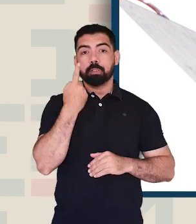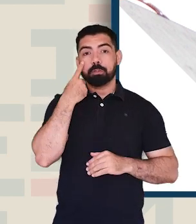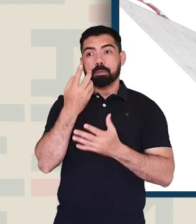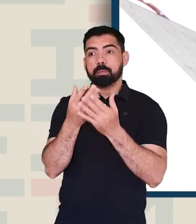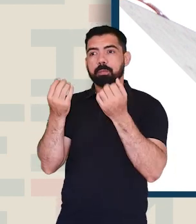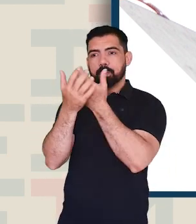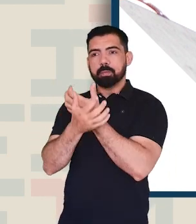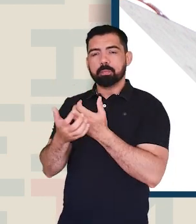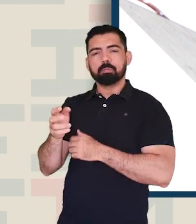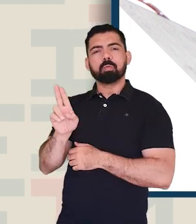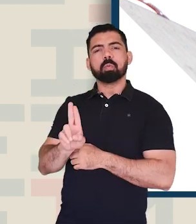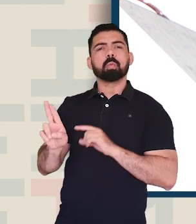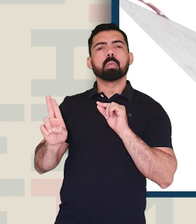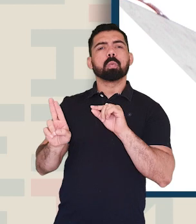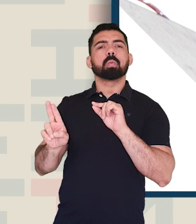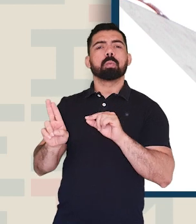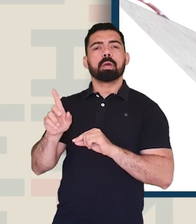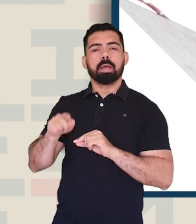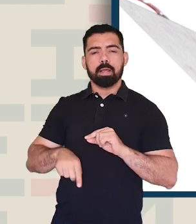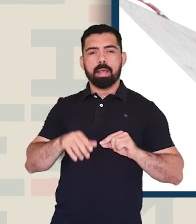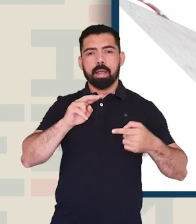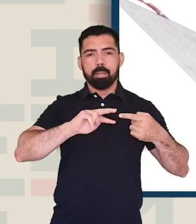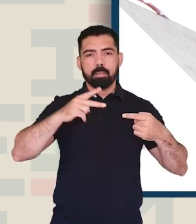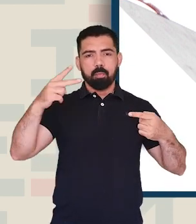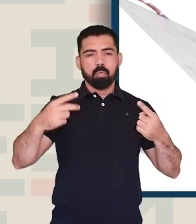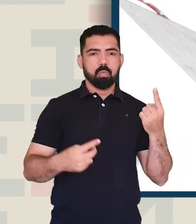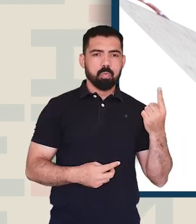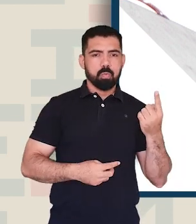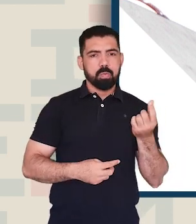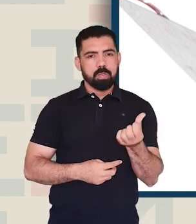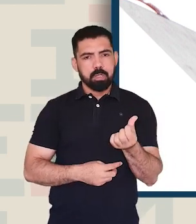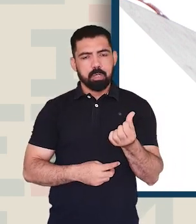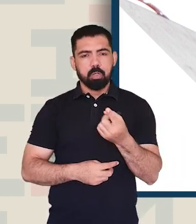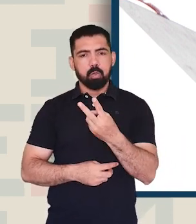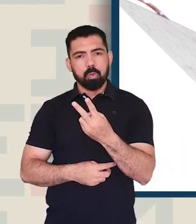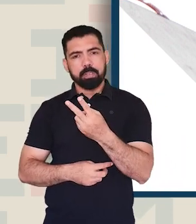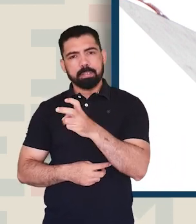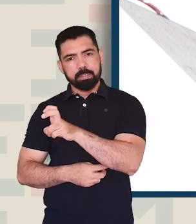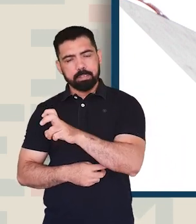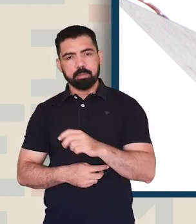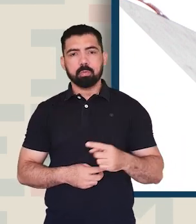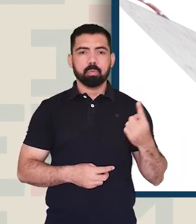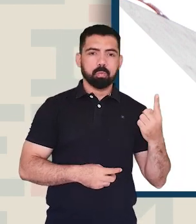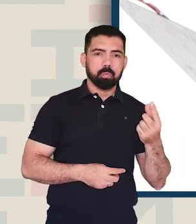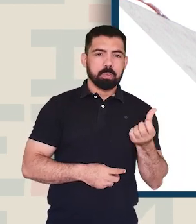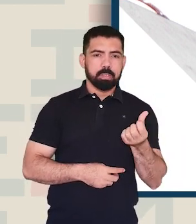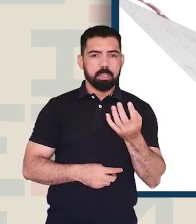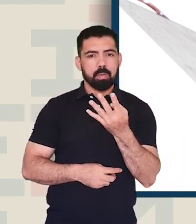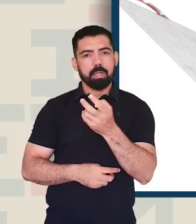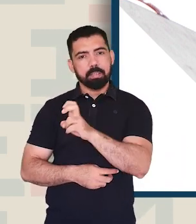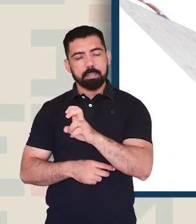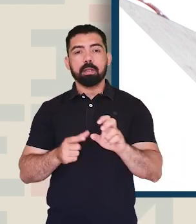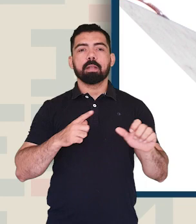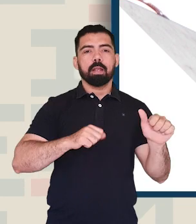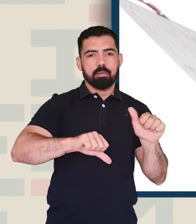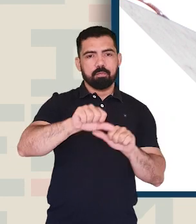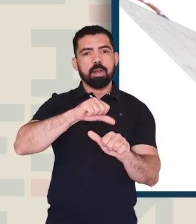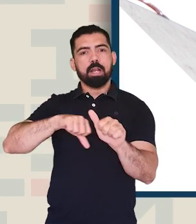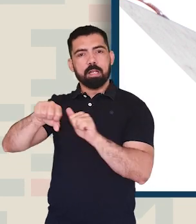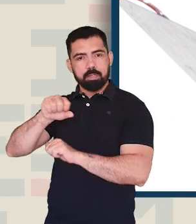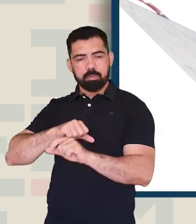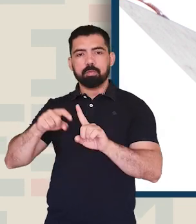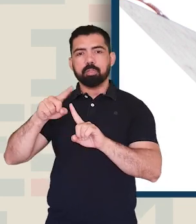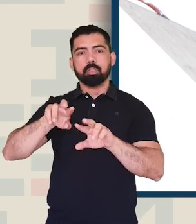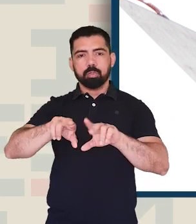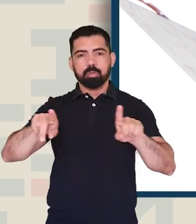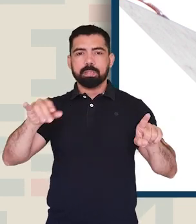usando o que a gente chama de essa progressão 1, 6, 2, 5, 1, 6, 4, 5 e variações nesses